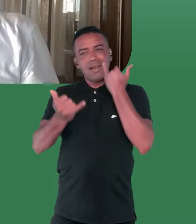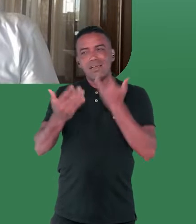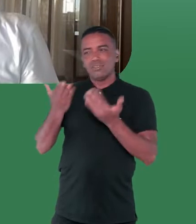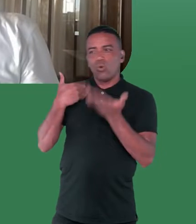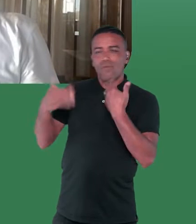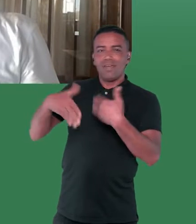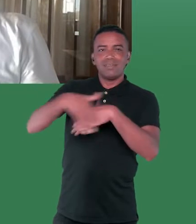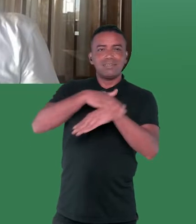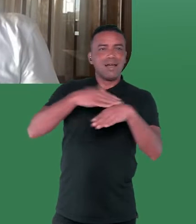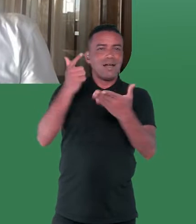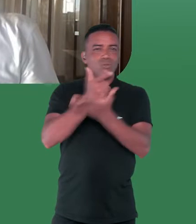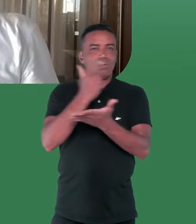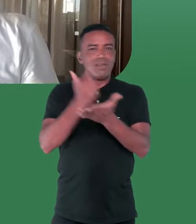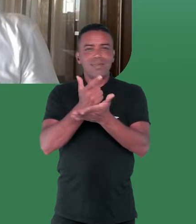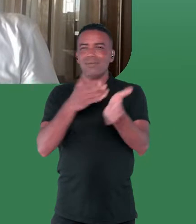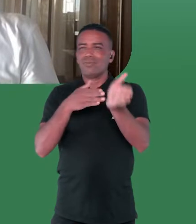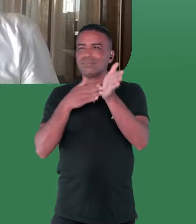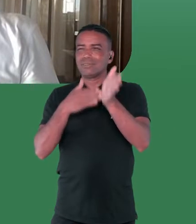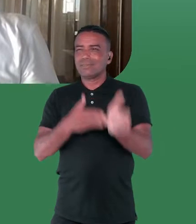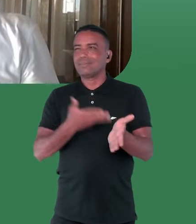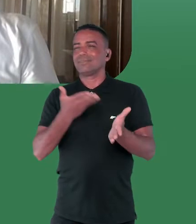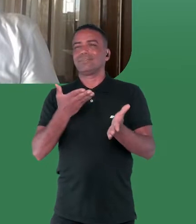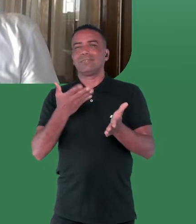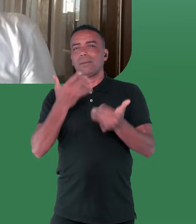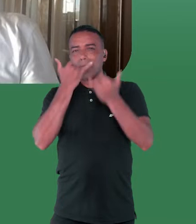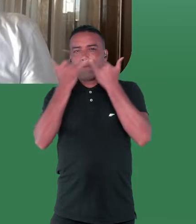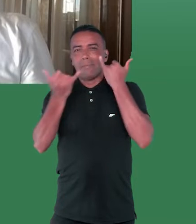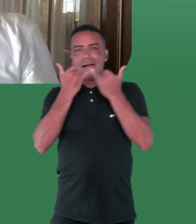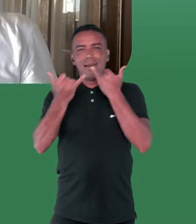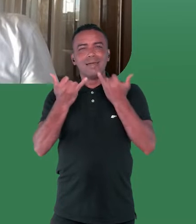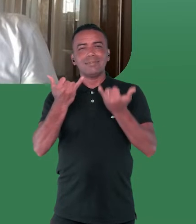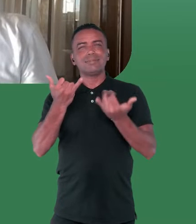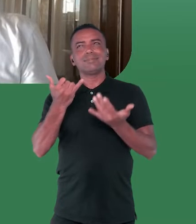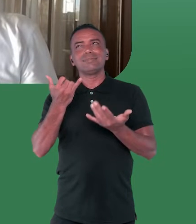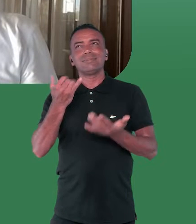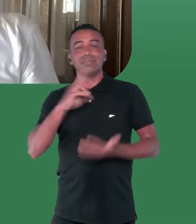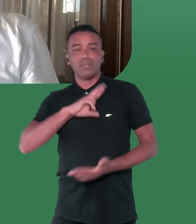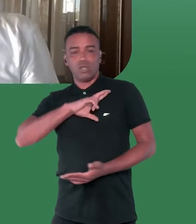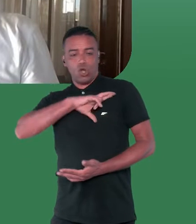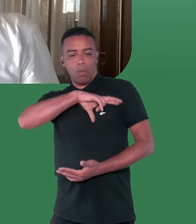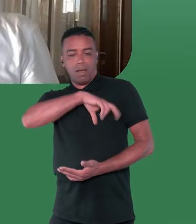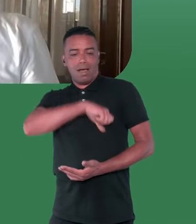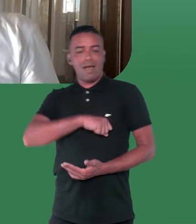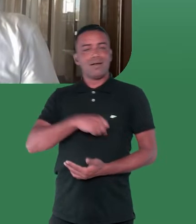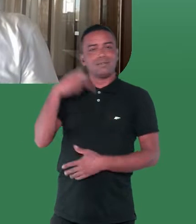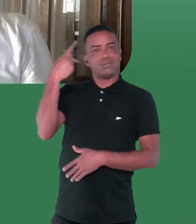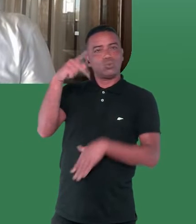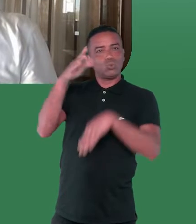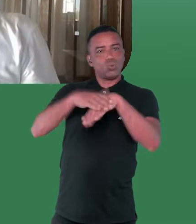conversando com você e querendo seguir, parece meio que um romance mesmo da sua história.